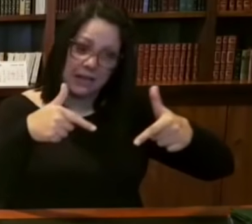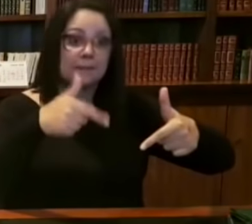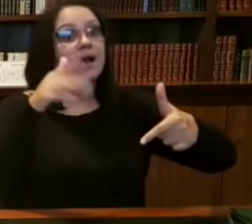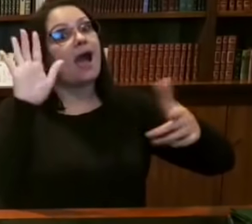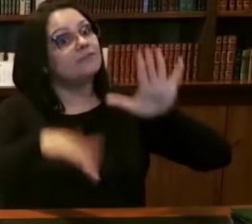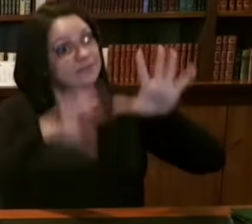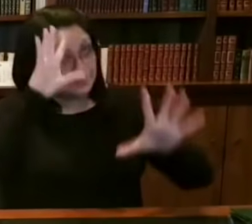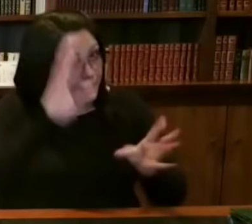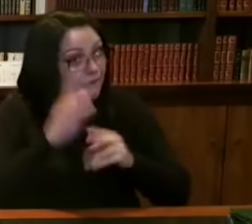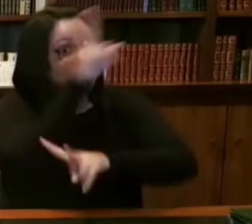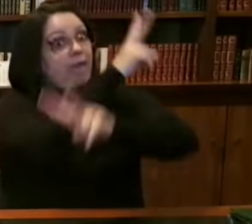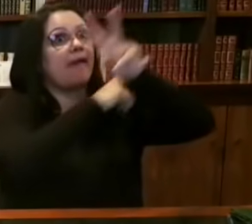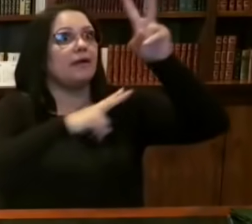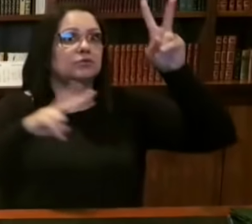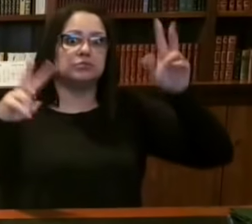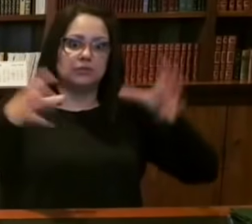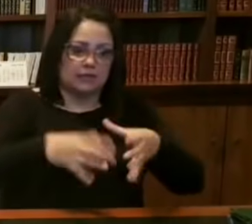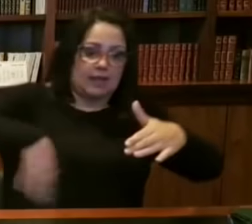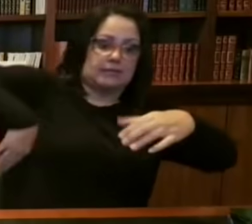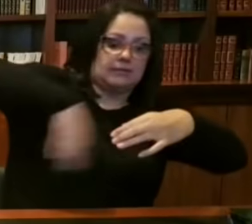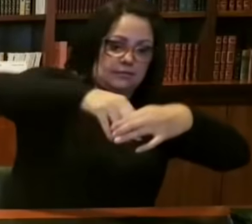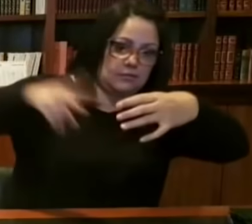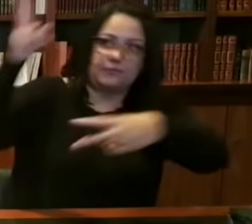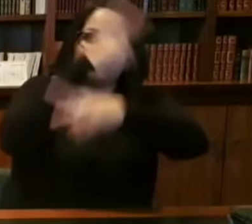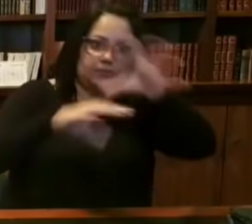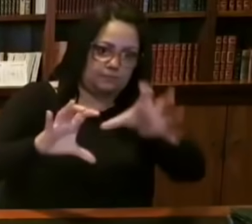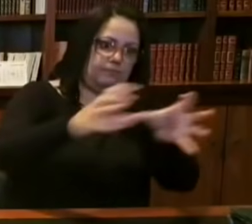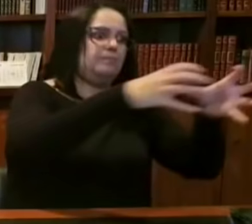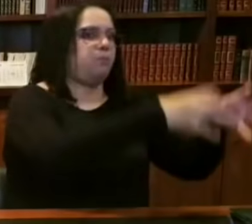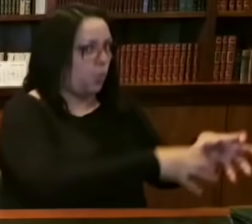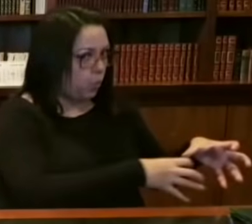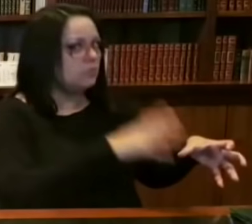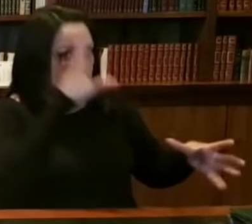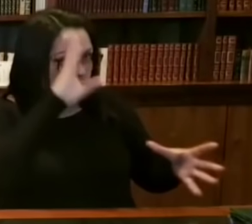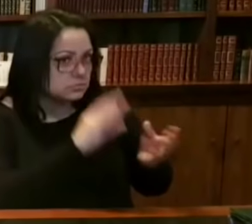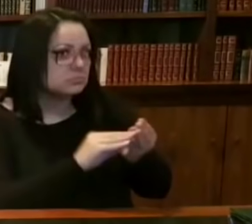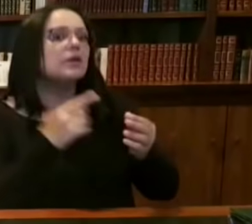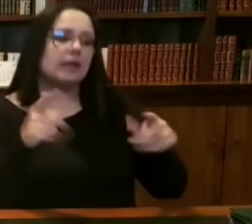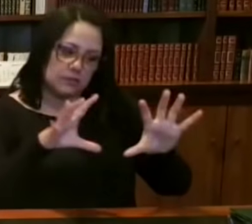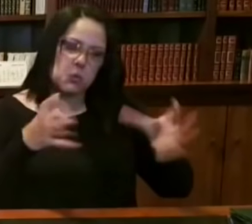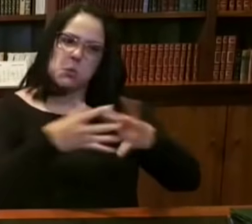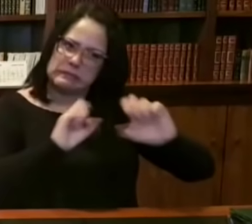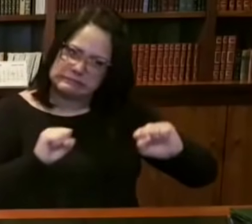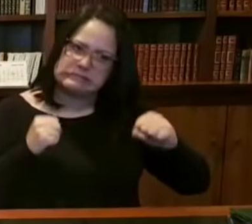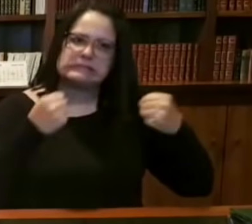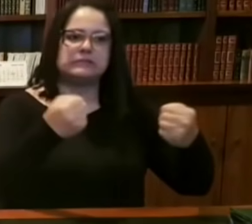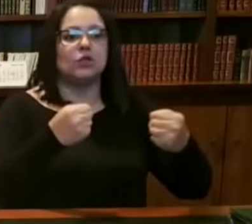acaba, faz a curva, o outro time acaba fazendo gol, a bola entra, contrário. Nós tivemos um desempenho insatisfatório no